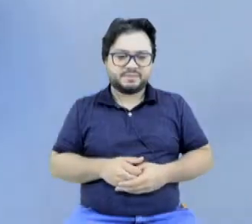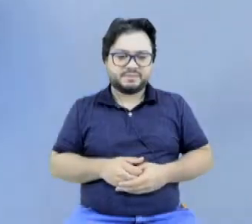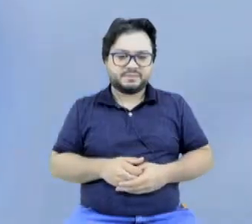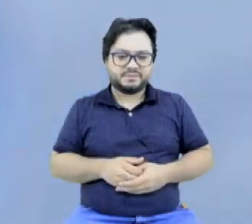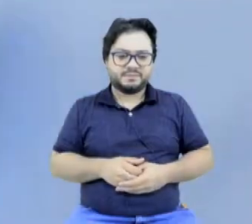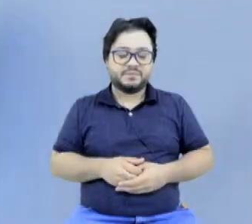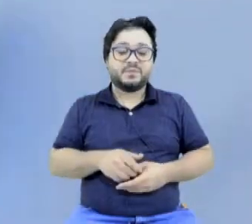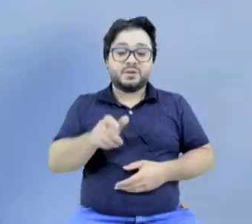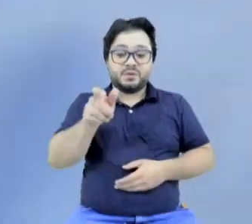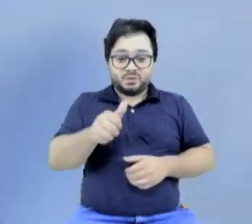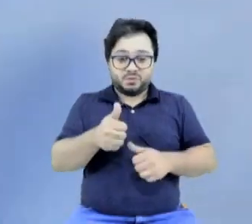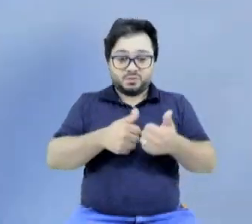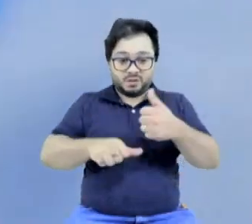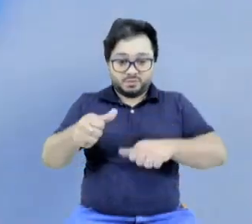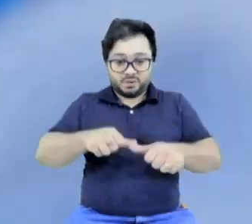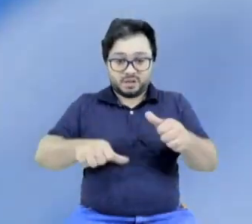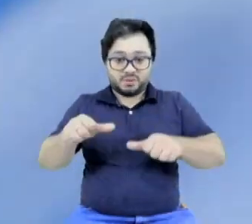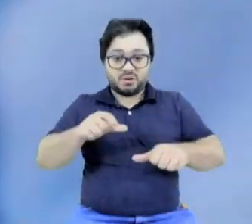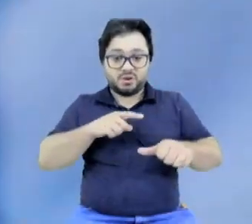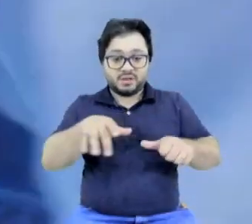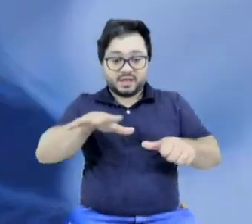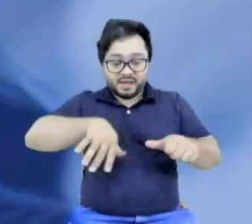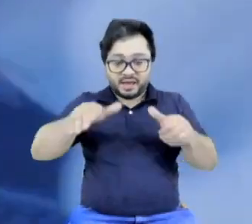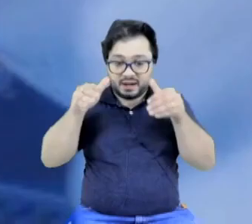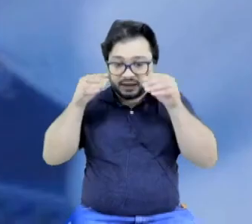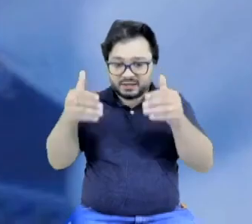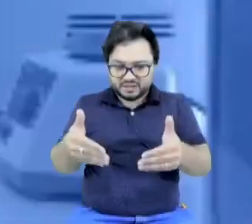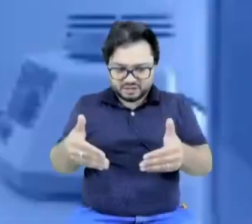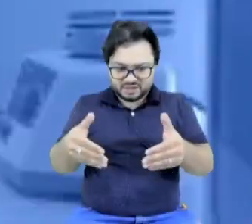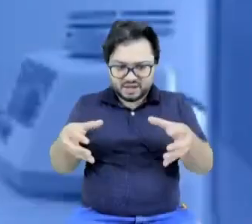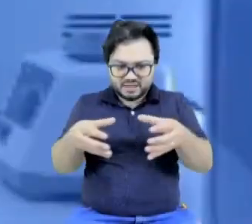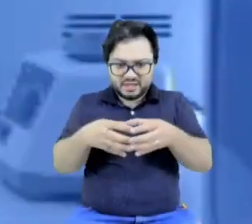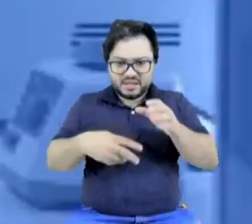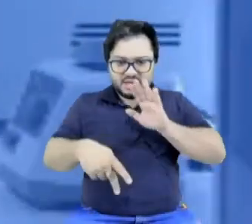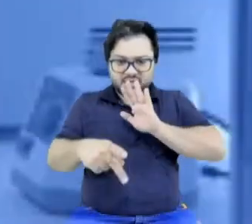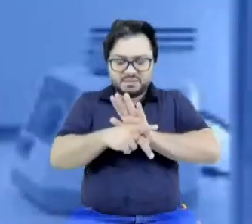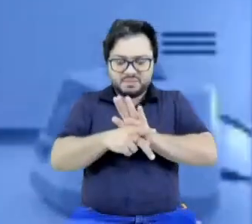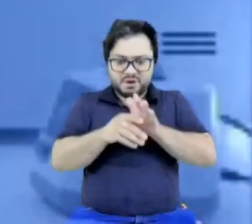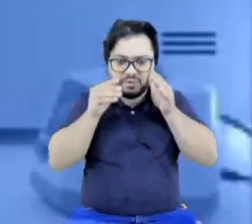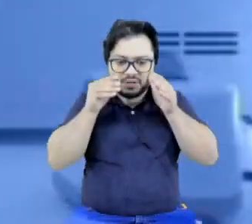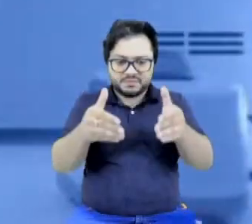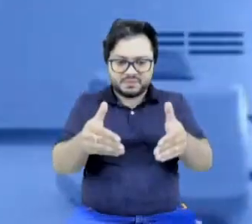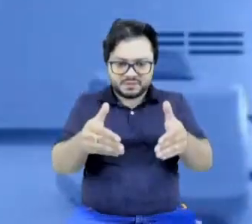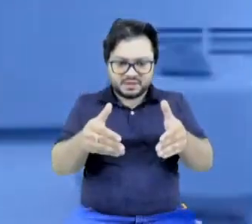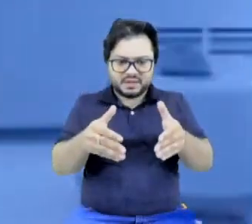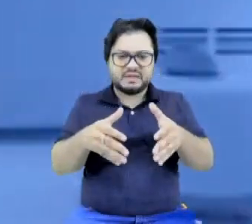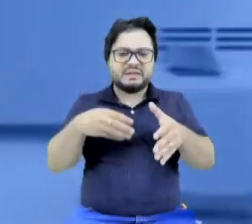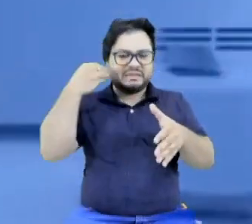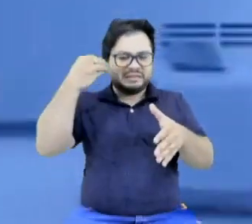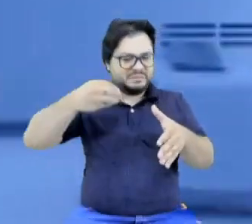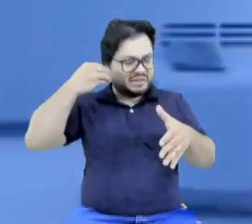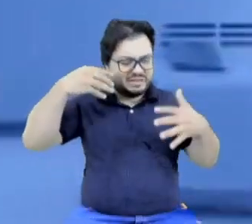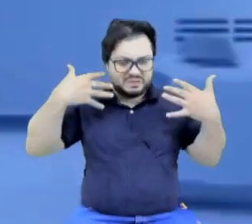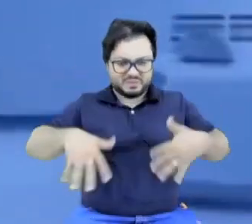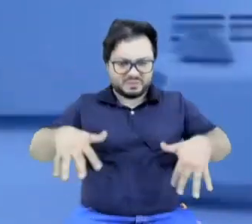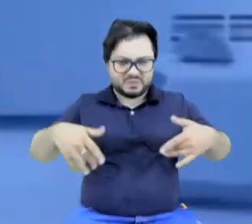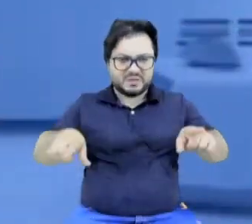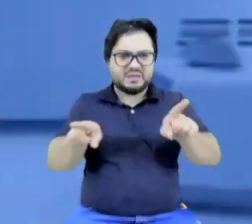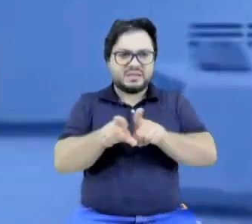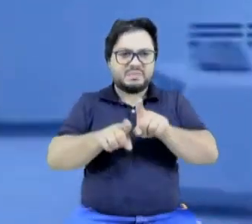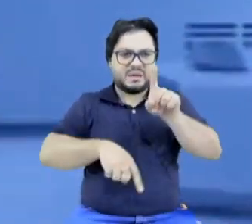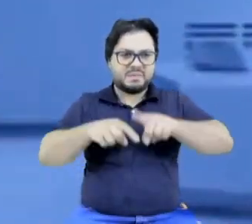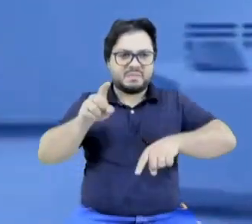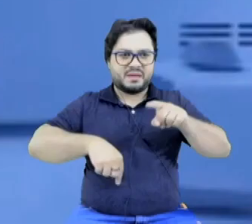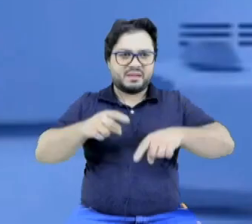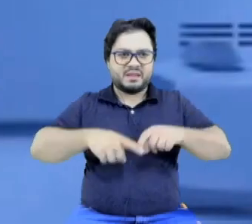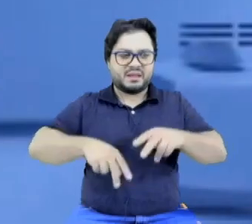O laboratório possui áreas dedicadas, equipe própria especializada com ampla experiência e equipamentos de ponta